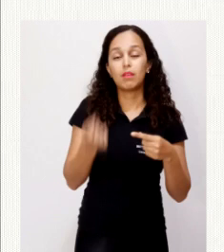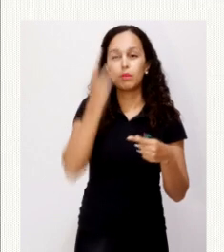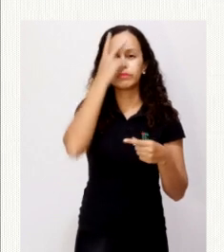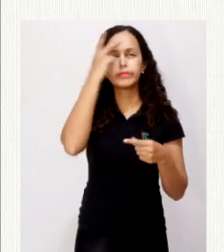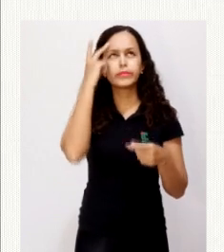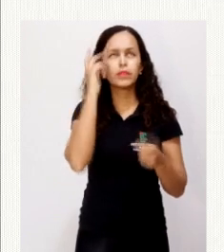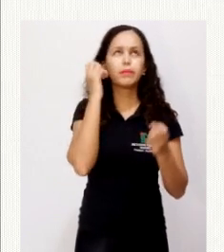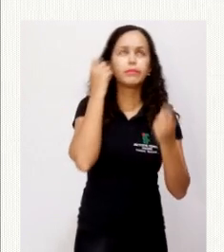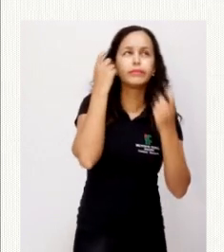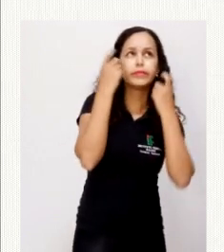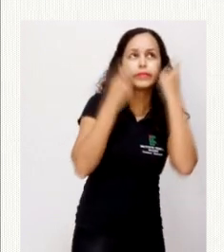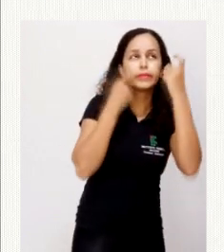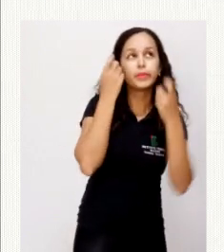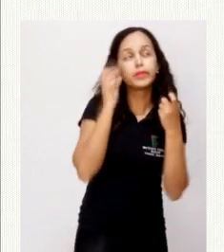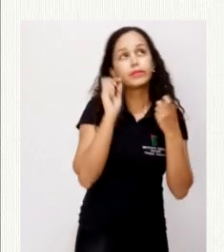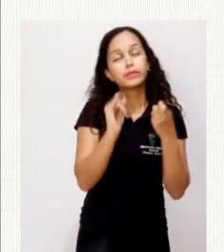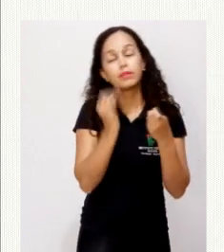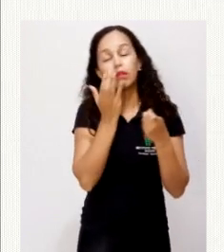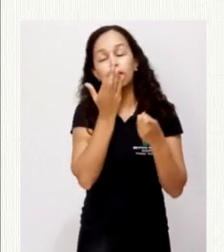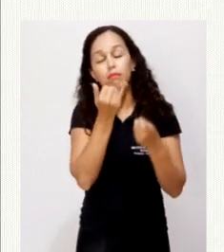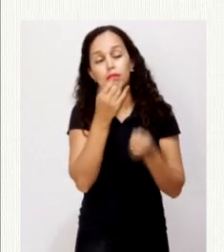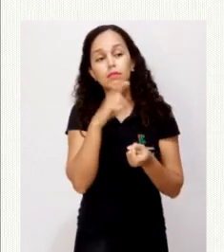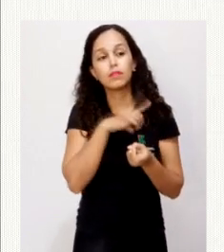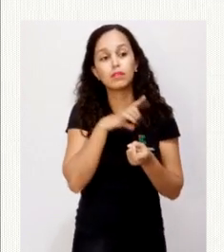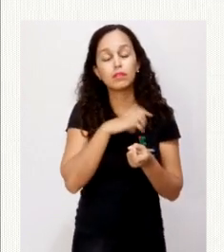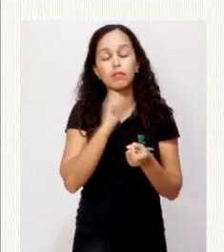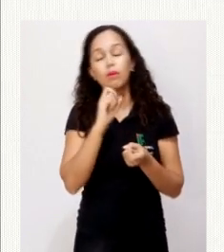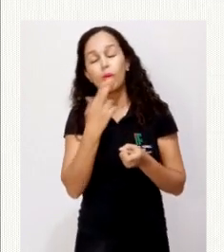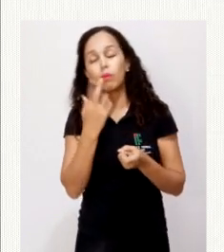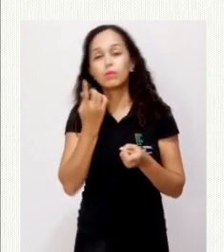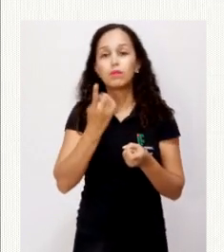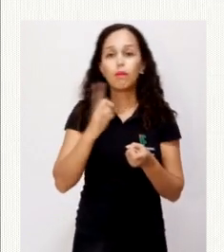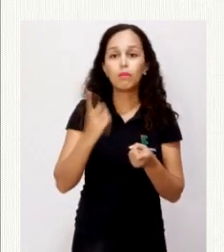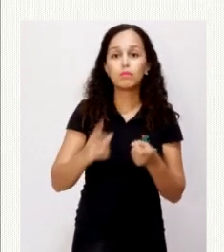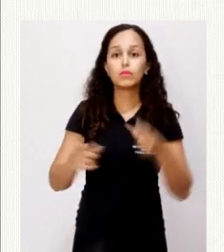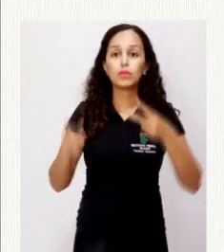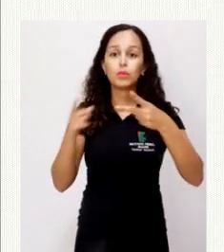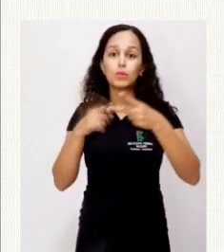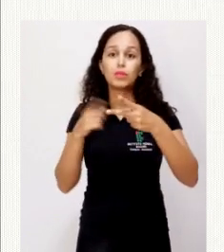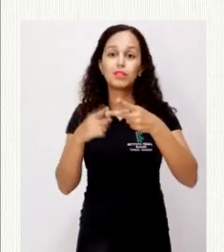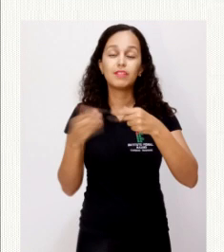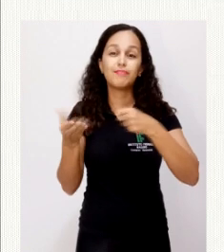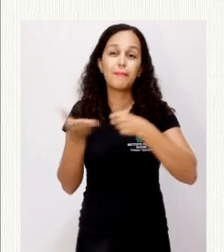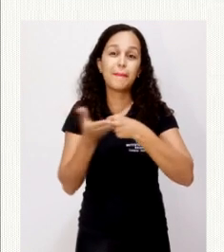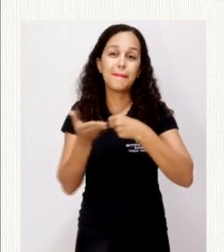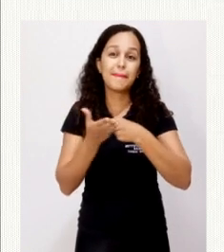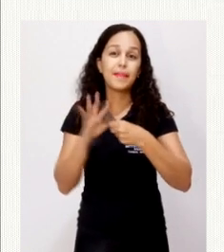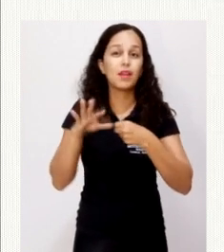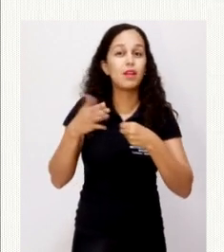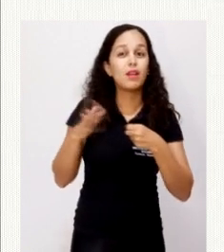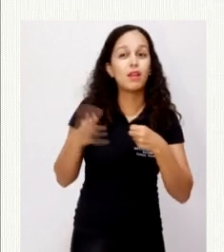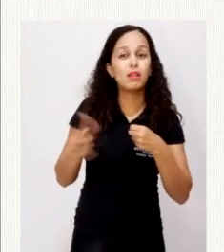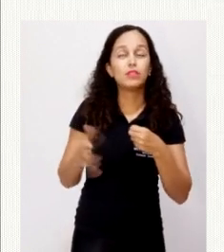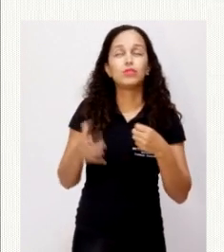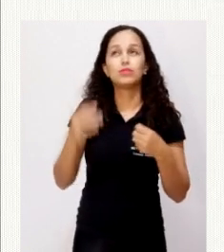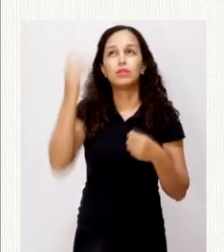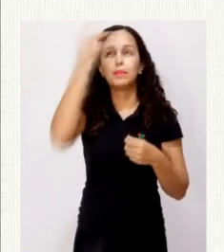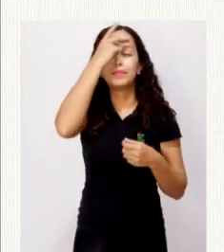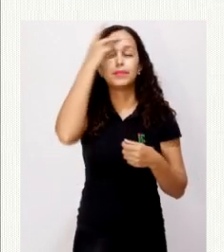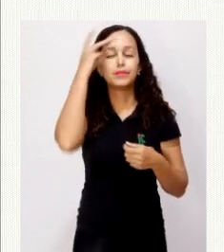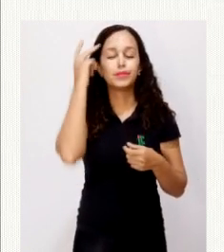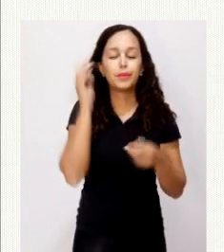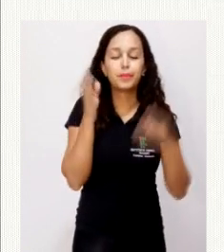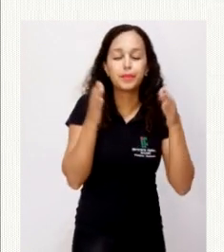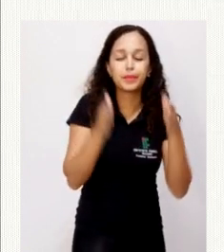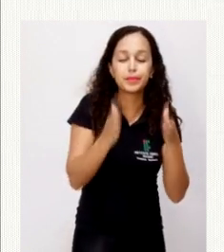a preocupação se vai ter acesso ao alimento ou não. No nível moderado, né, o indivíduo